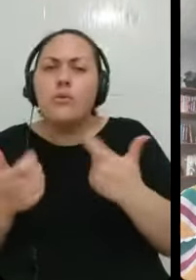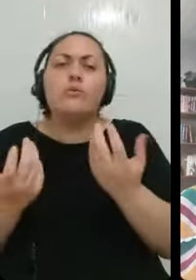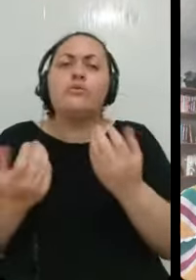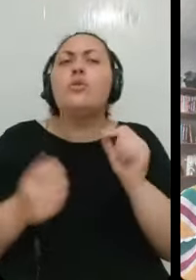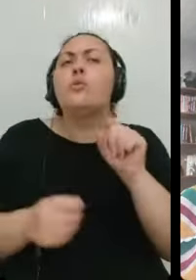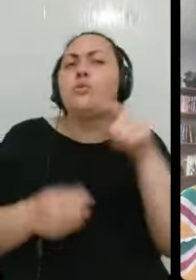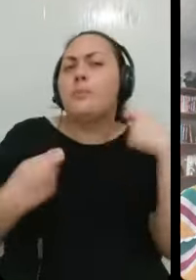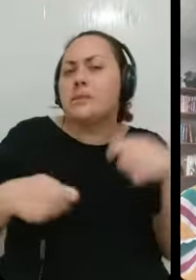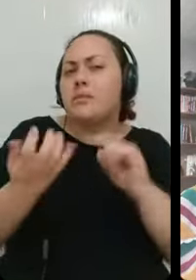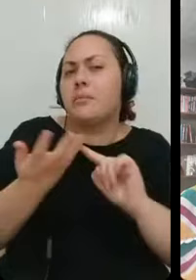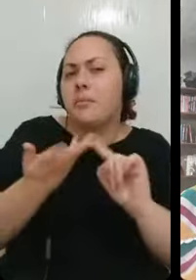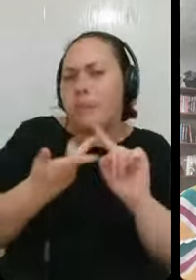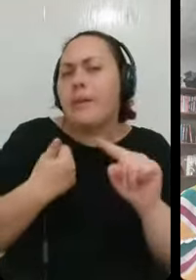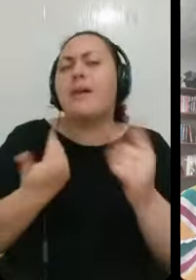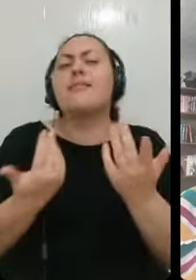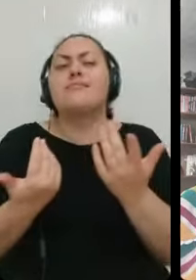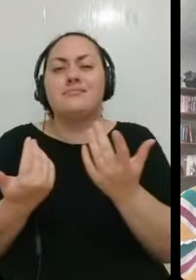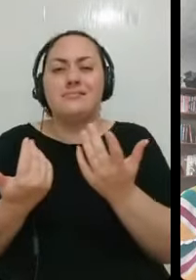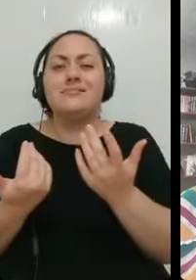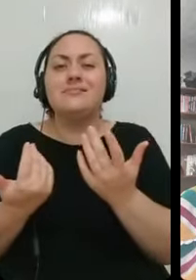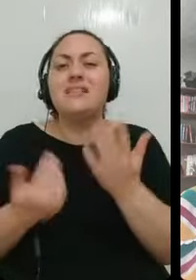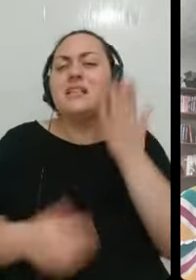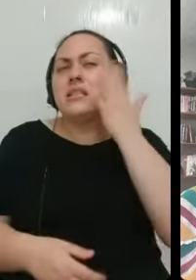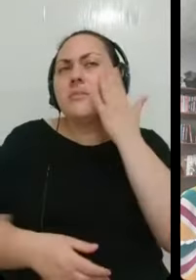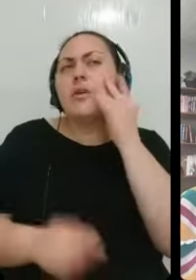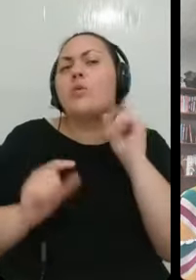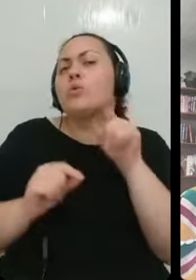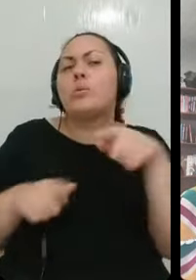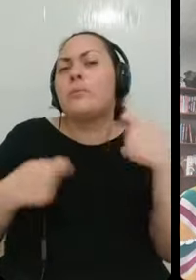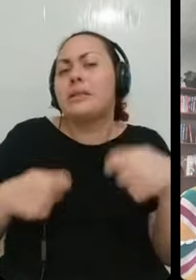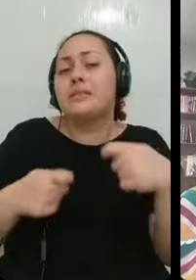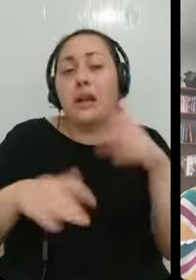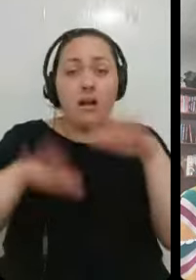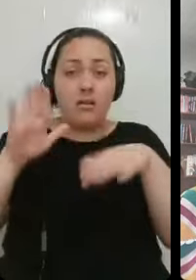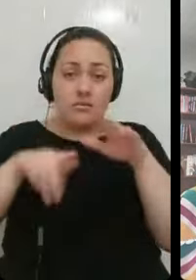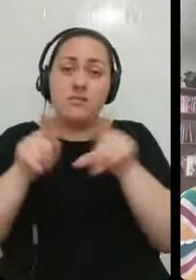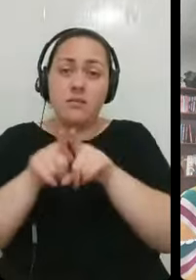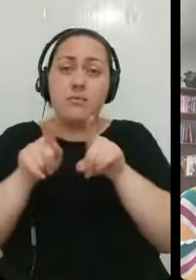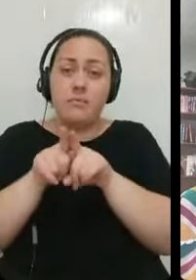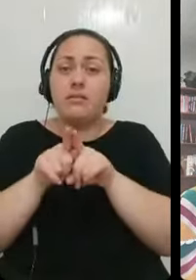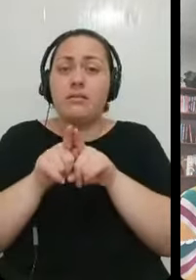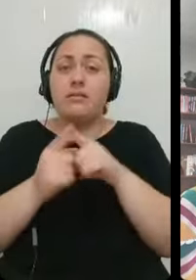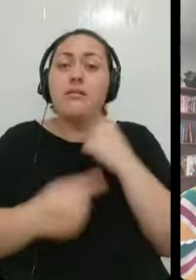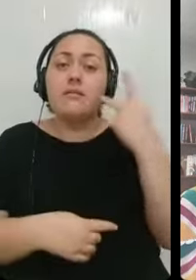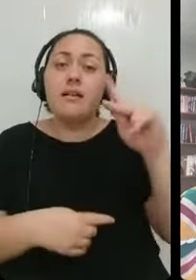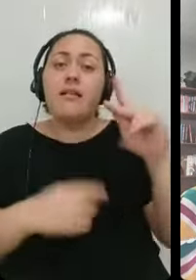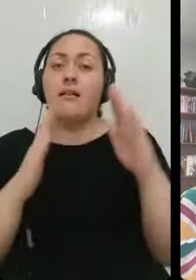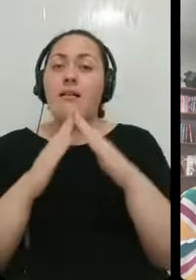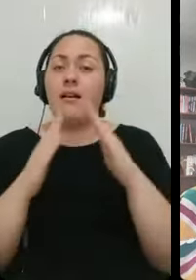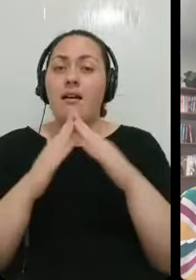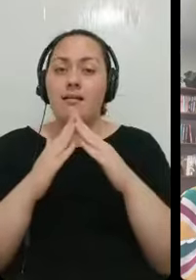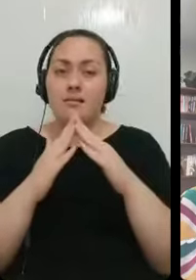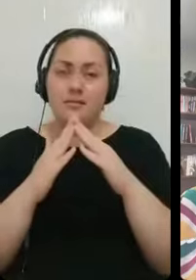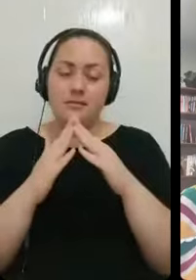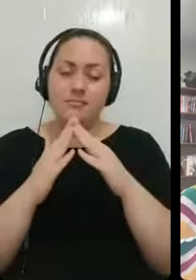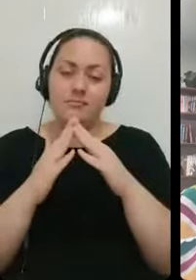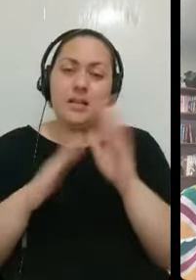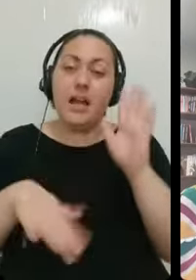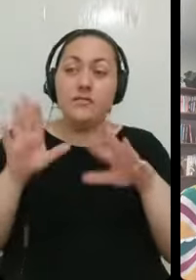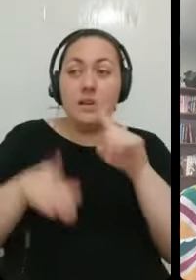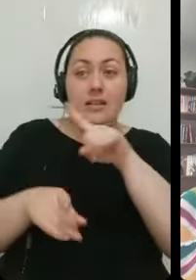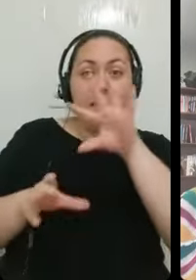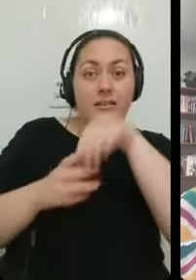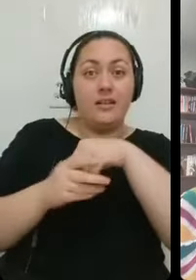necessidades deles, né, quais as necessidades, por exemplo, muitas vezes a própria casa nos apresenta, né,